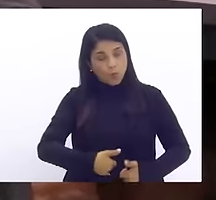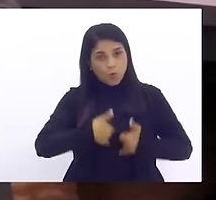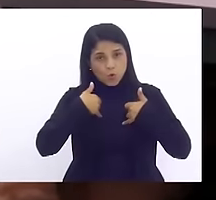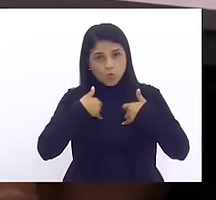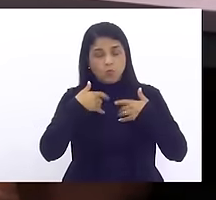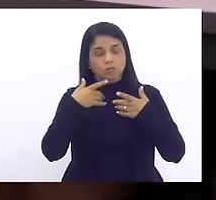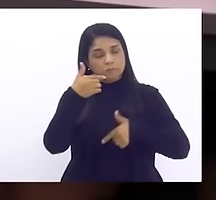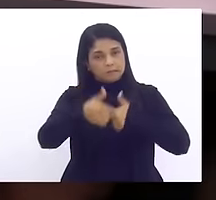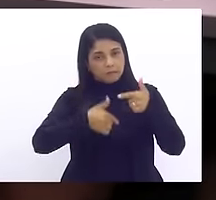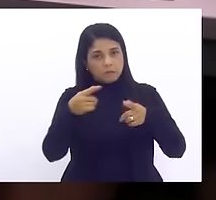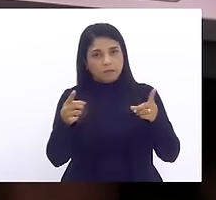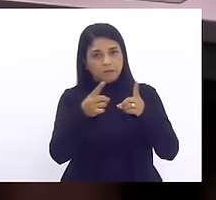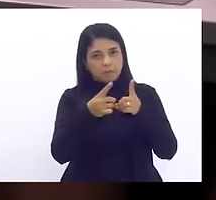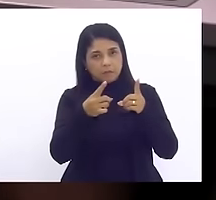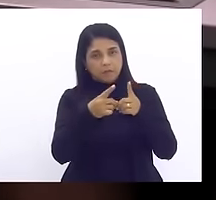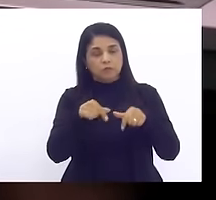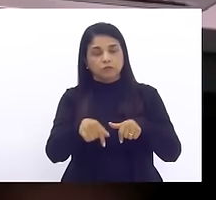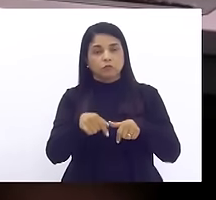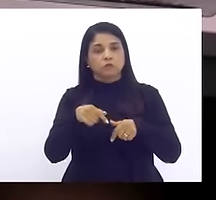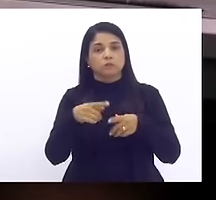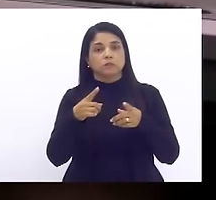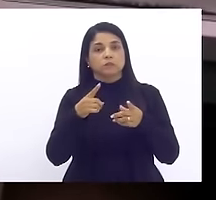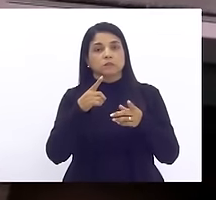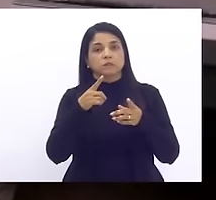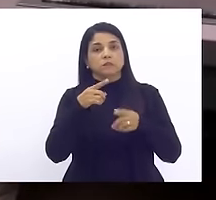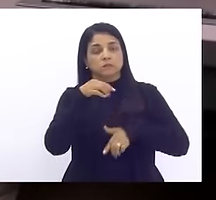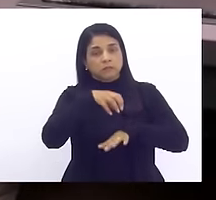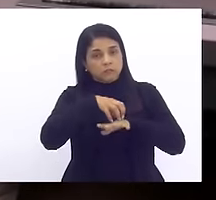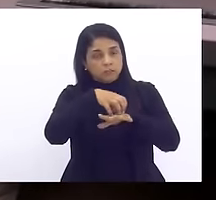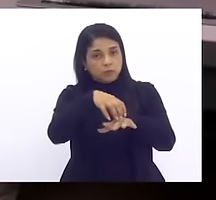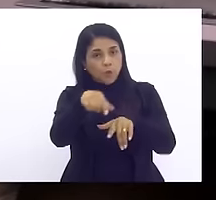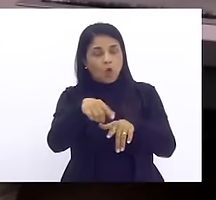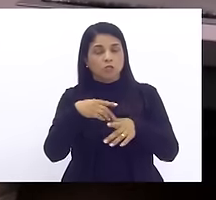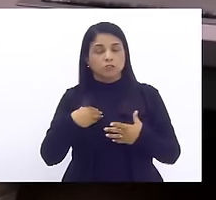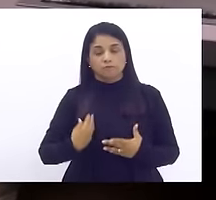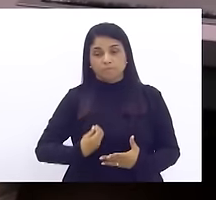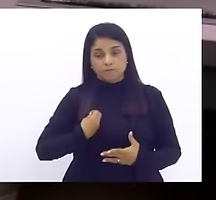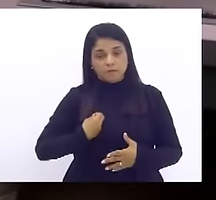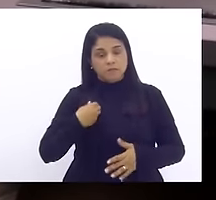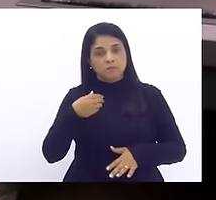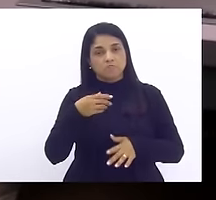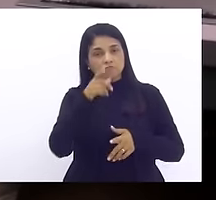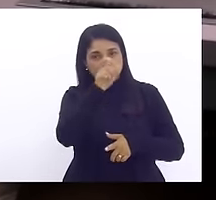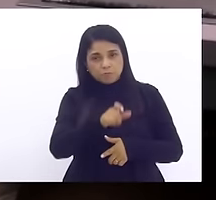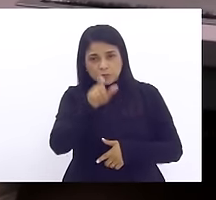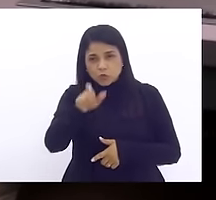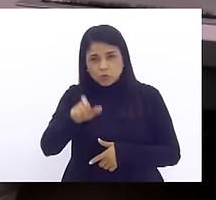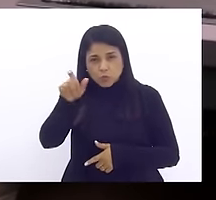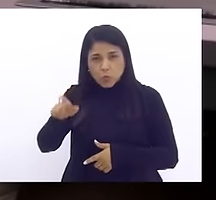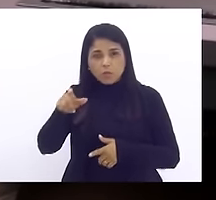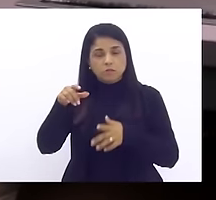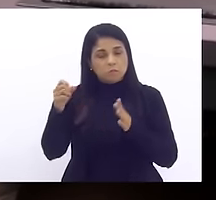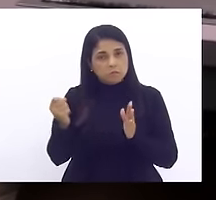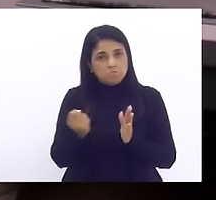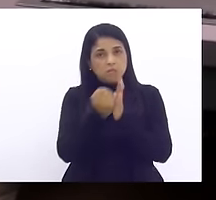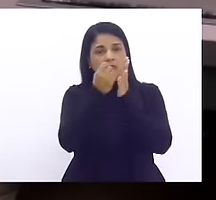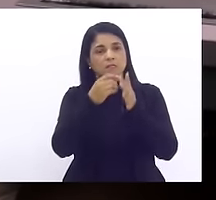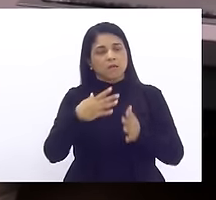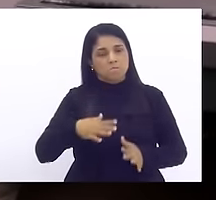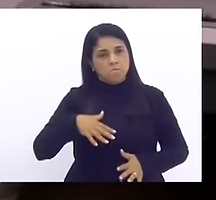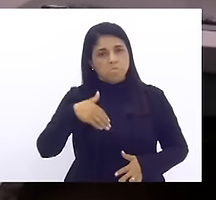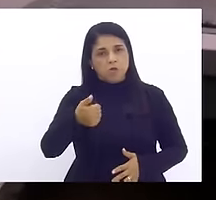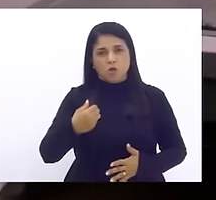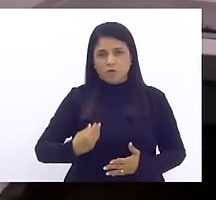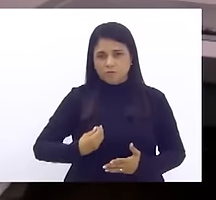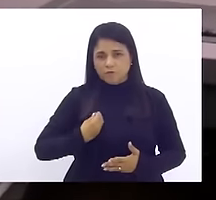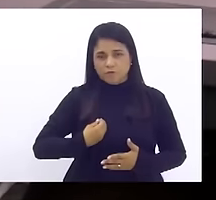departamento de transporte que lida diretamente com a vida do cidadão que a gente pode impactar positivamente a vida do cidadão melhorando as linhas